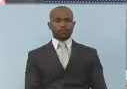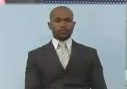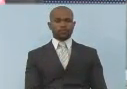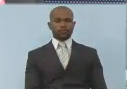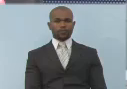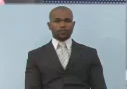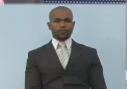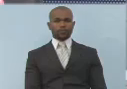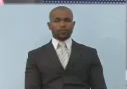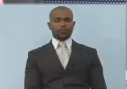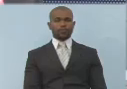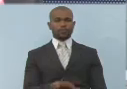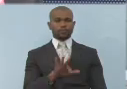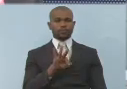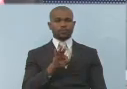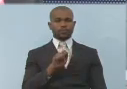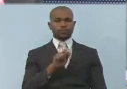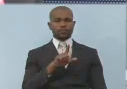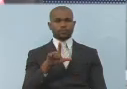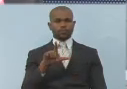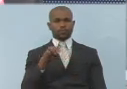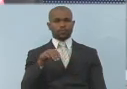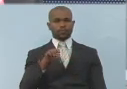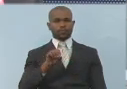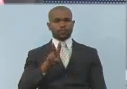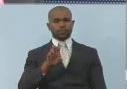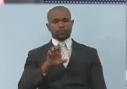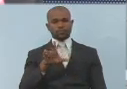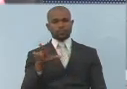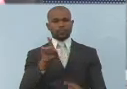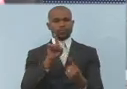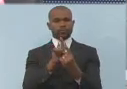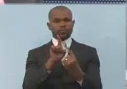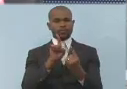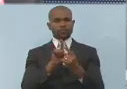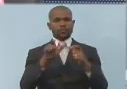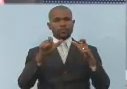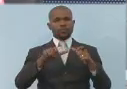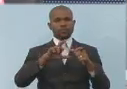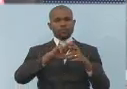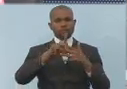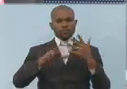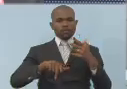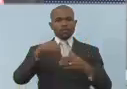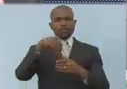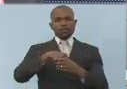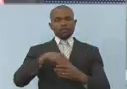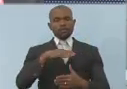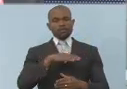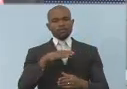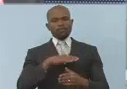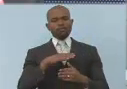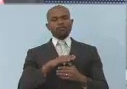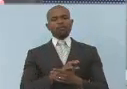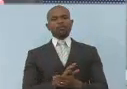inauguração do Fácil Móvel, que tem atendido diversos bairros da nossa cidade.